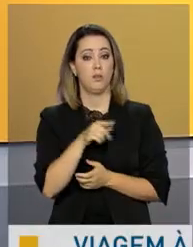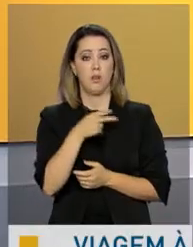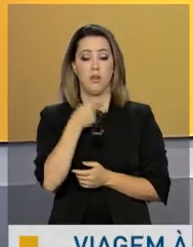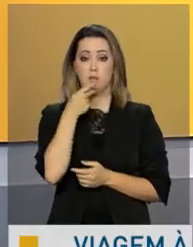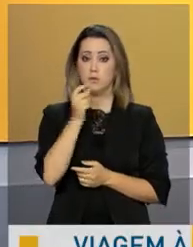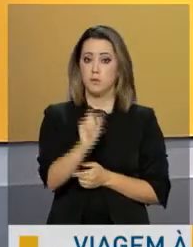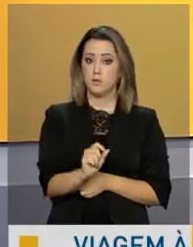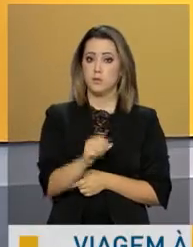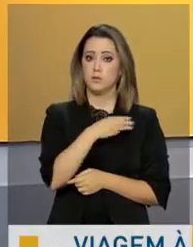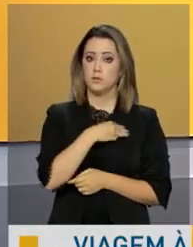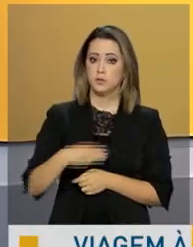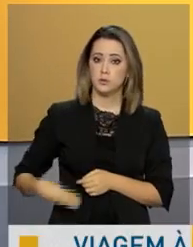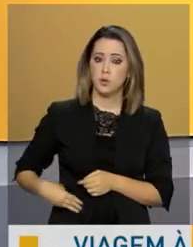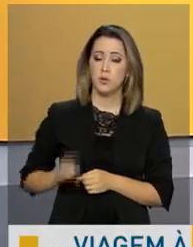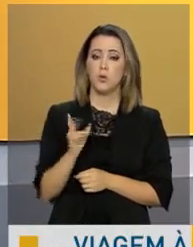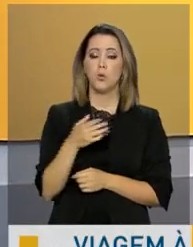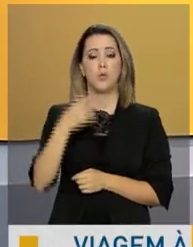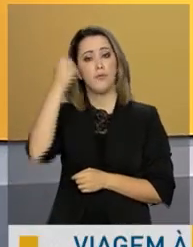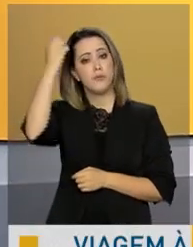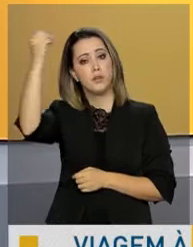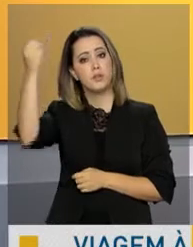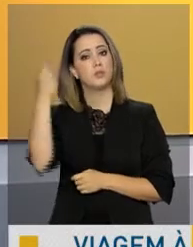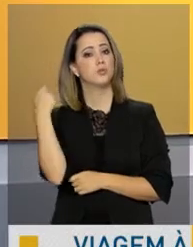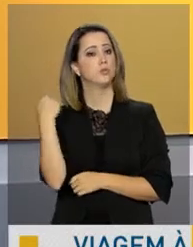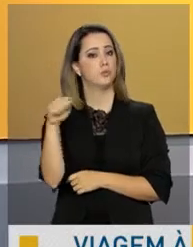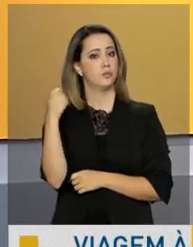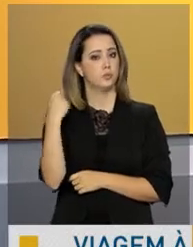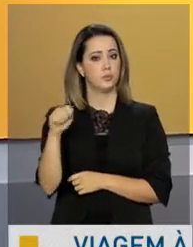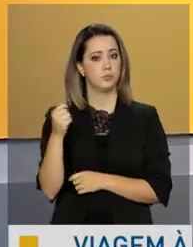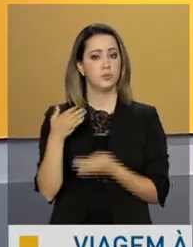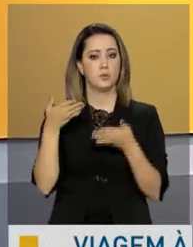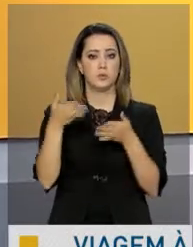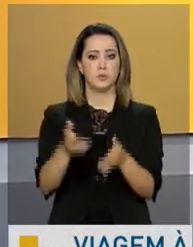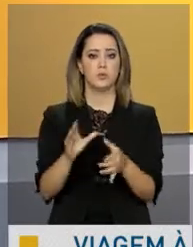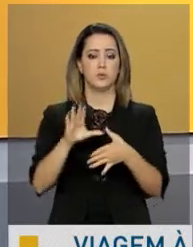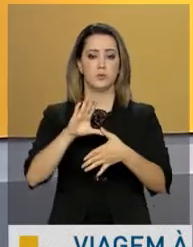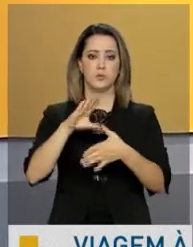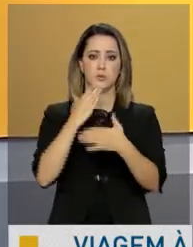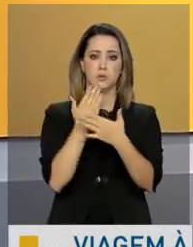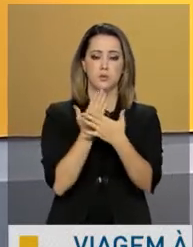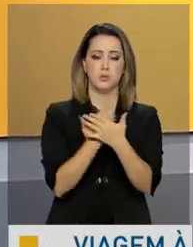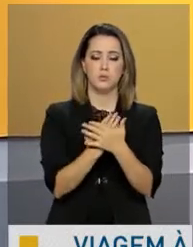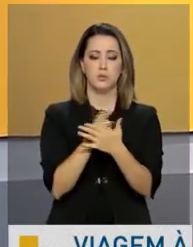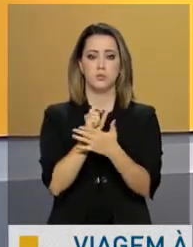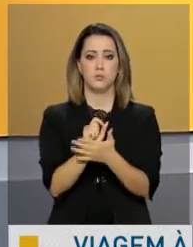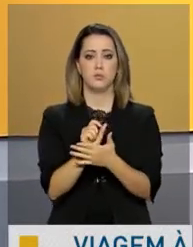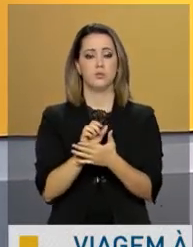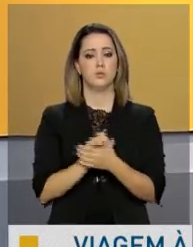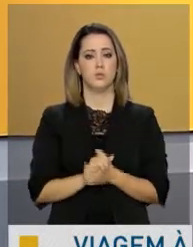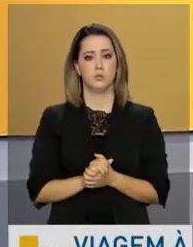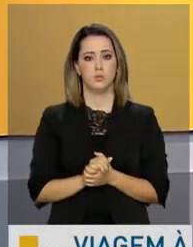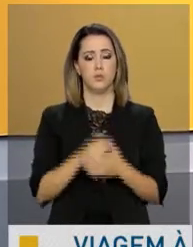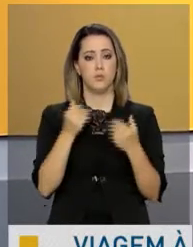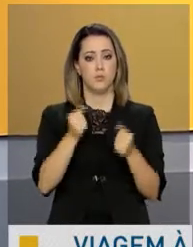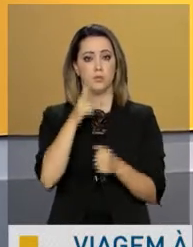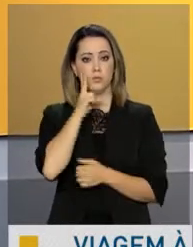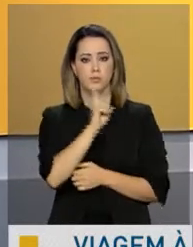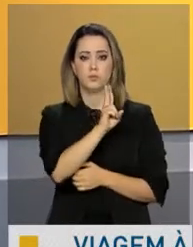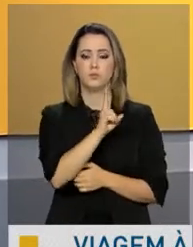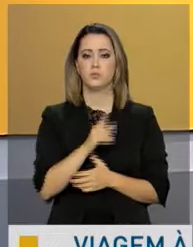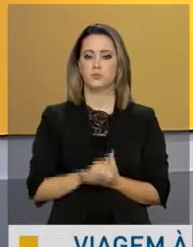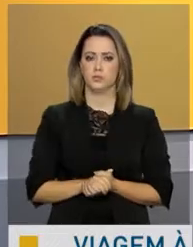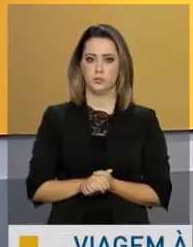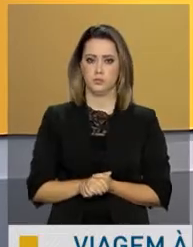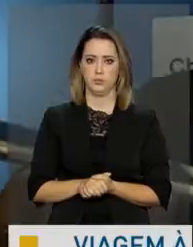A declaração do ministro foi durante viagem a Mendoza, na Argentina, onde ele participou da cúpula do Mercosul. Vamos